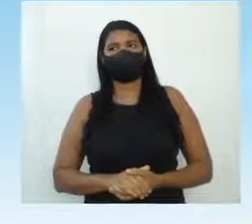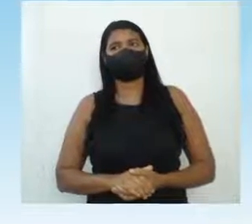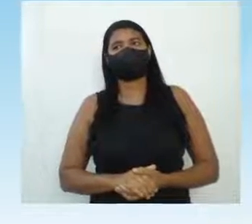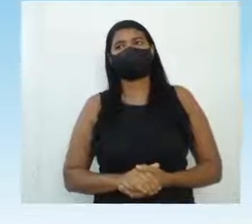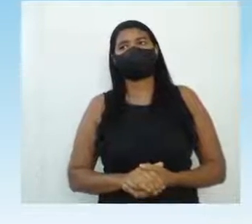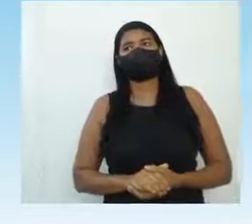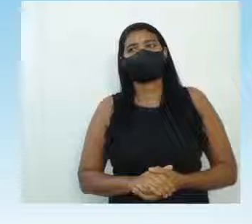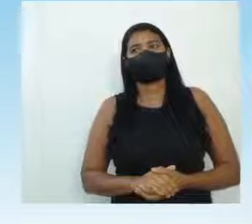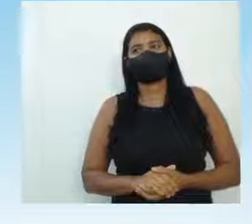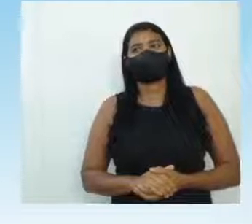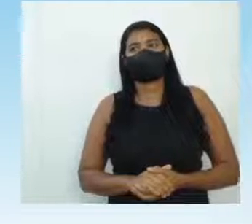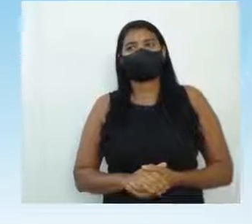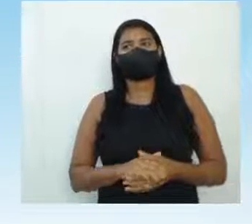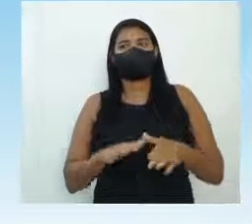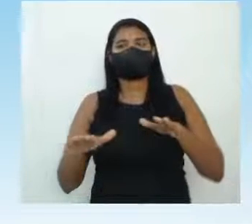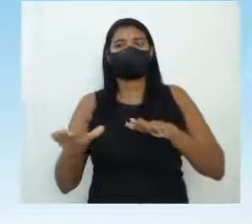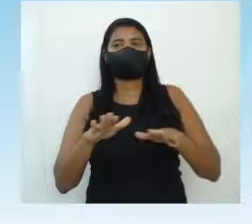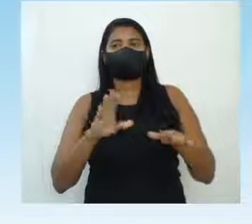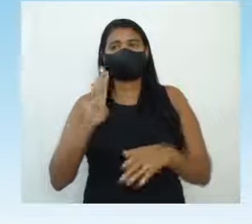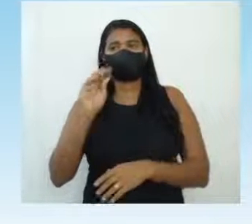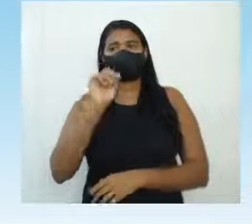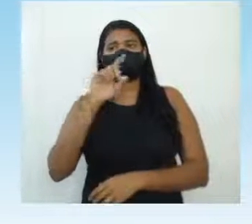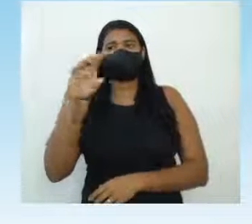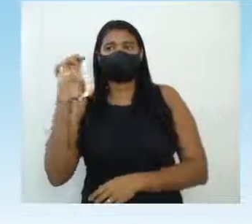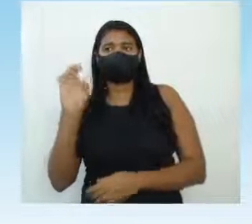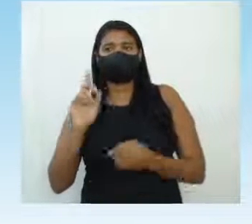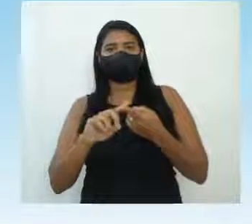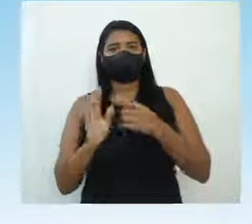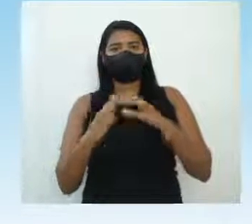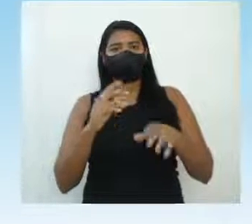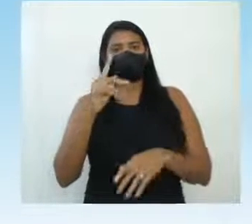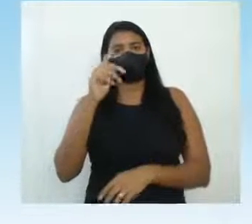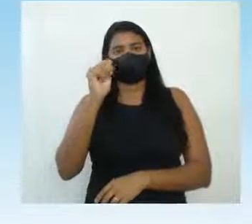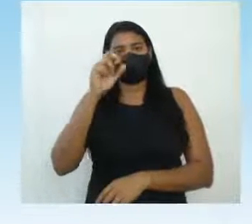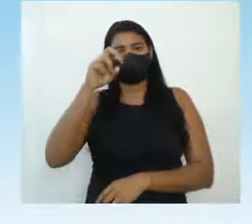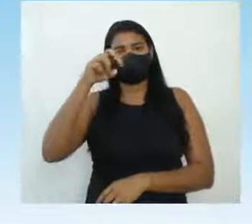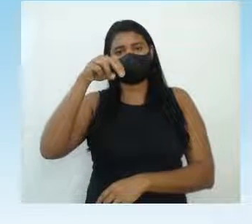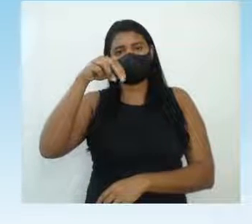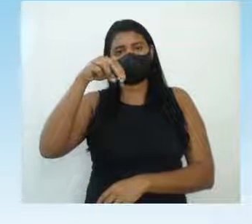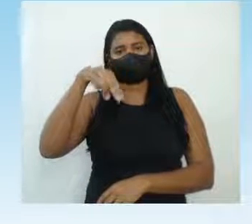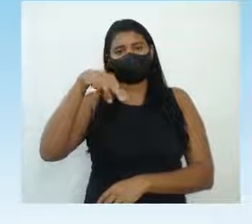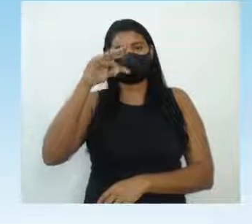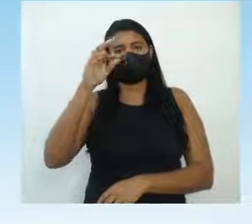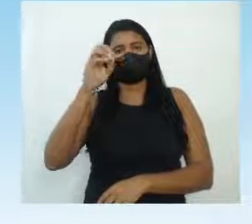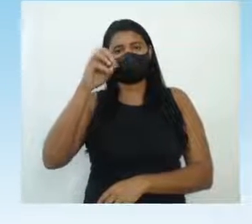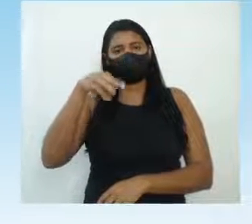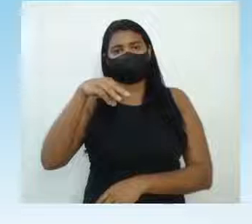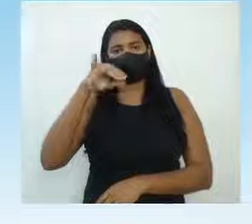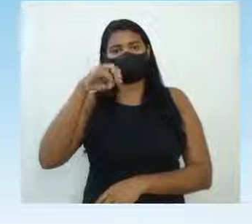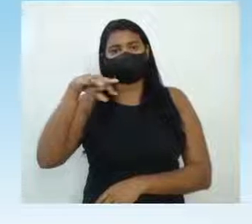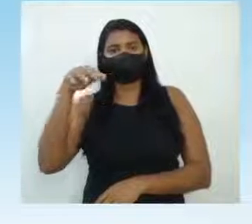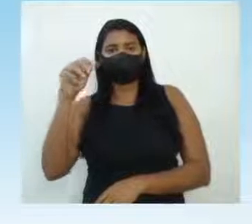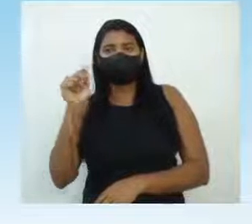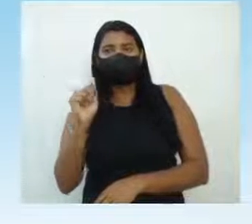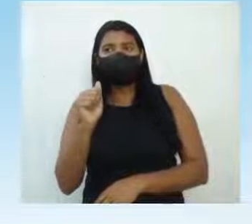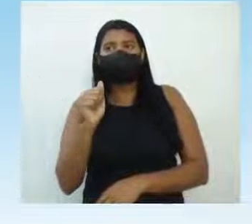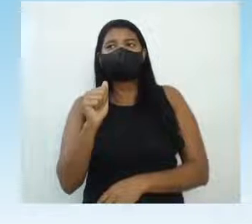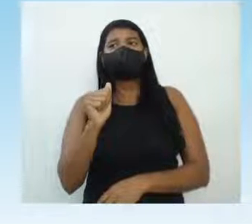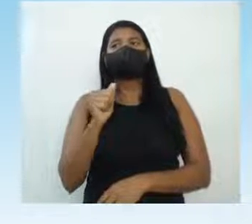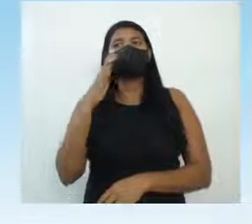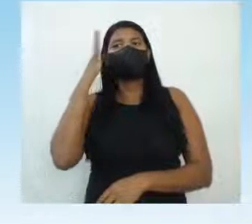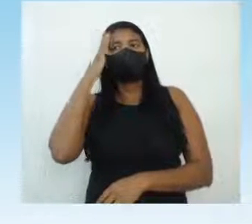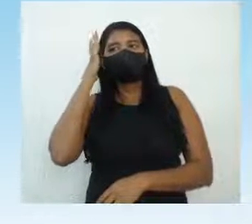da movimentação do balé, existe a pantomima, né? Que os bailarinos eles começam a interpretar e a gente começa a